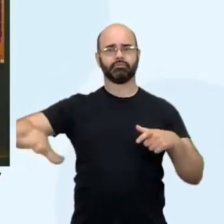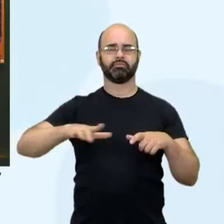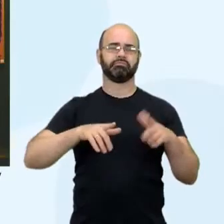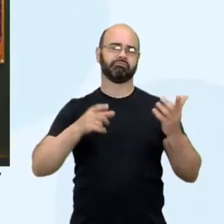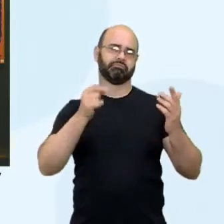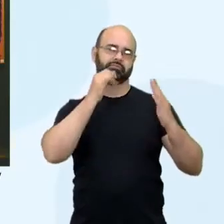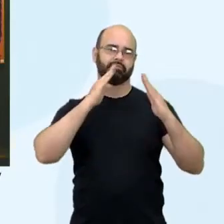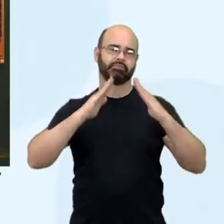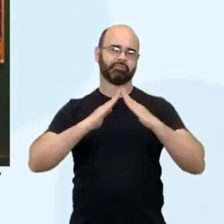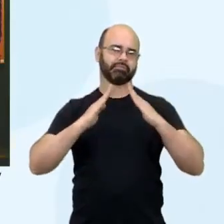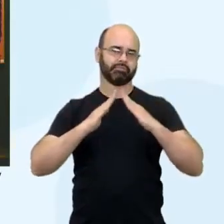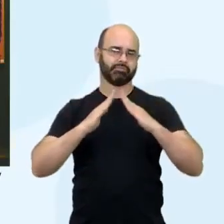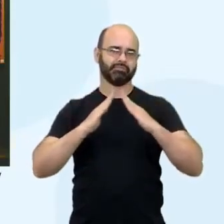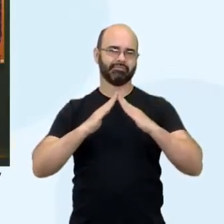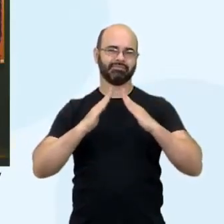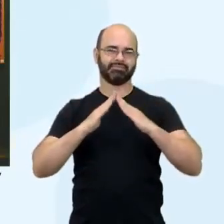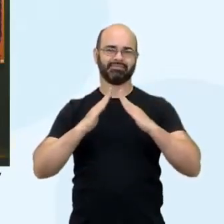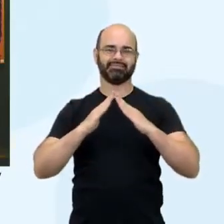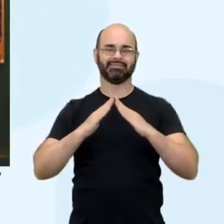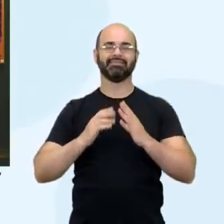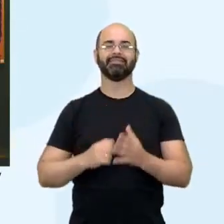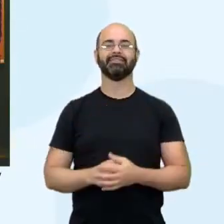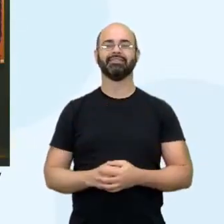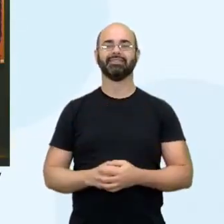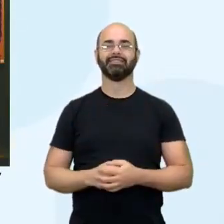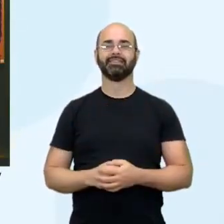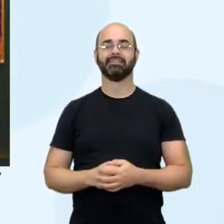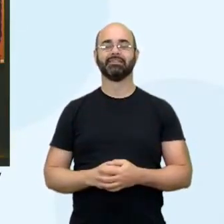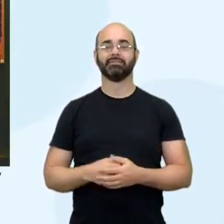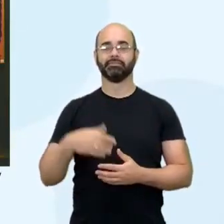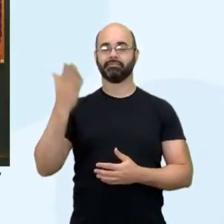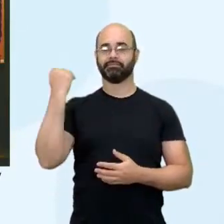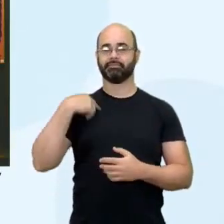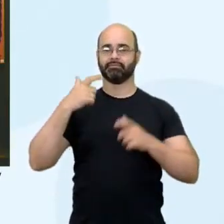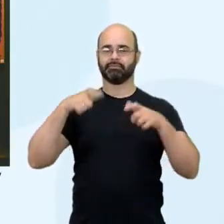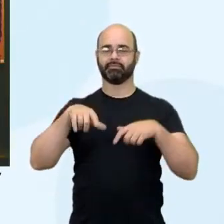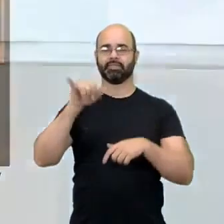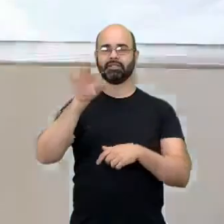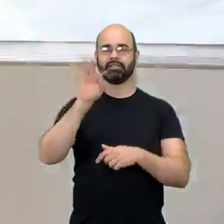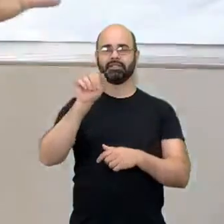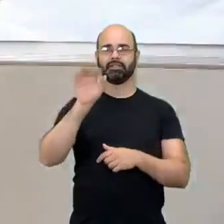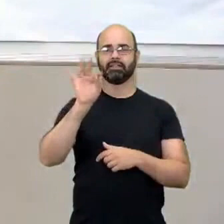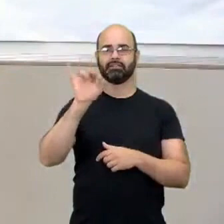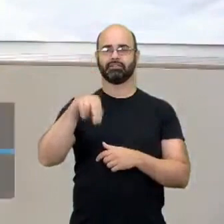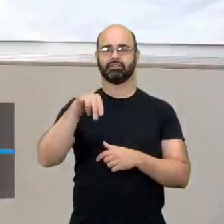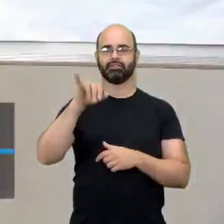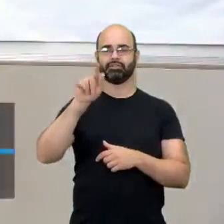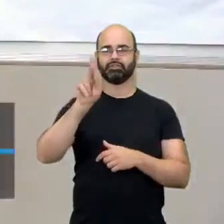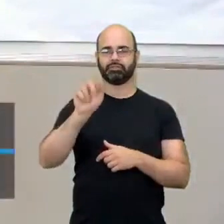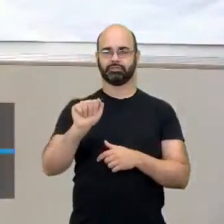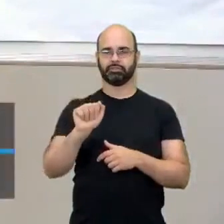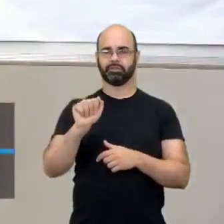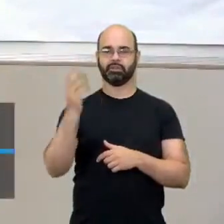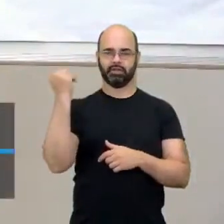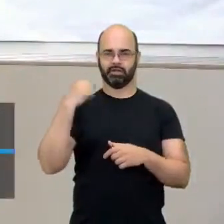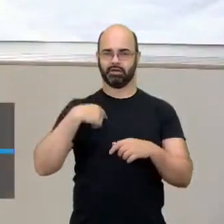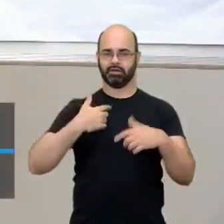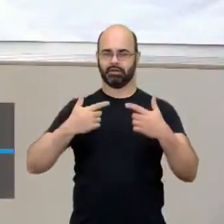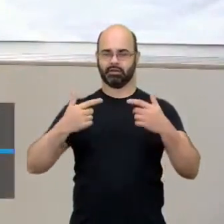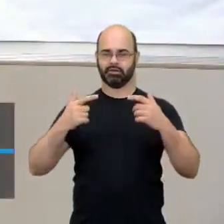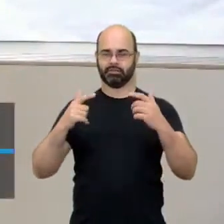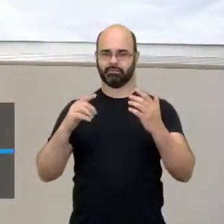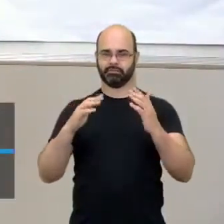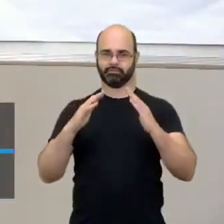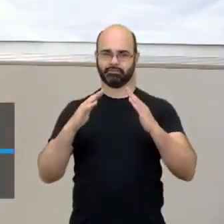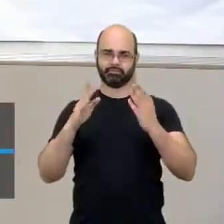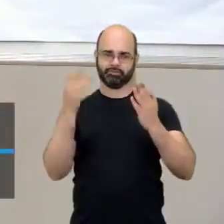sua casa, pode ser... Por exemplo, quando eu morava lá em Tatinga, o quarto que a gente ensaiava com a banda que eu tinha, minha banda